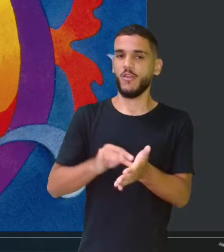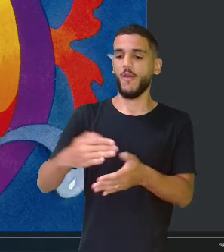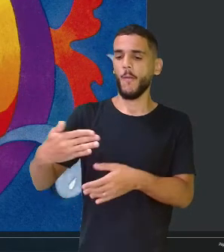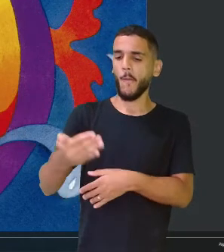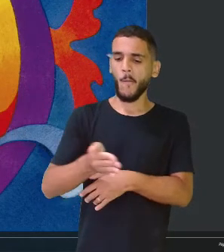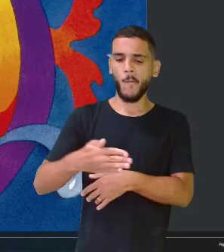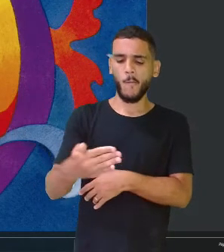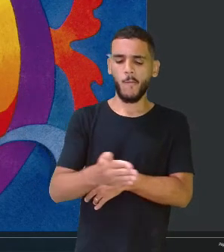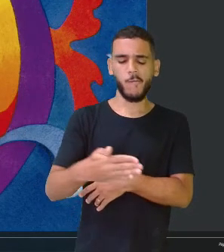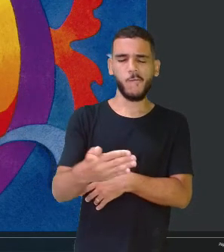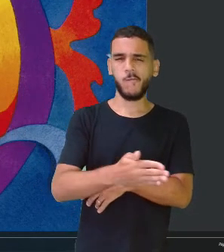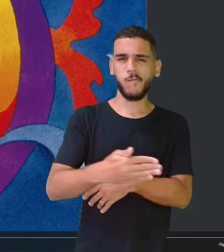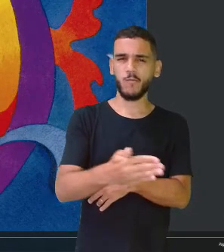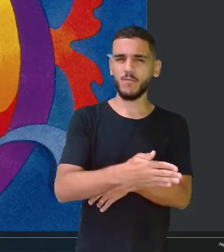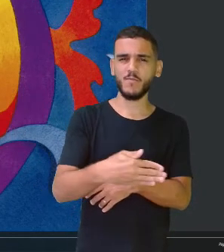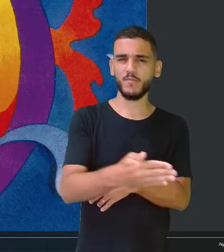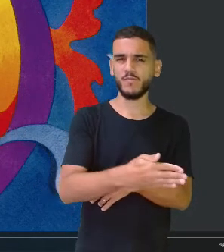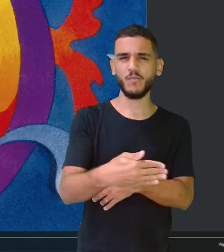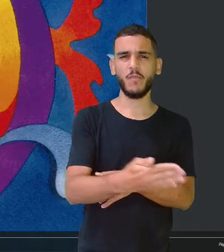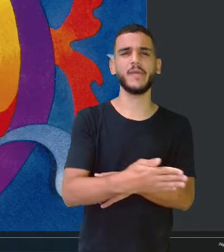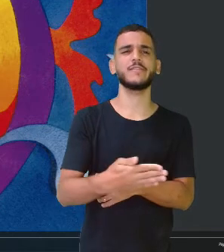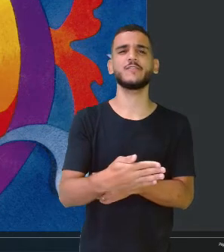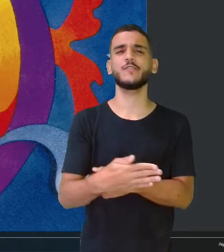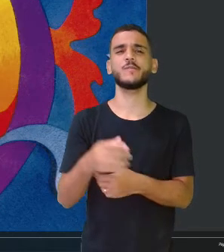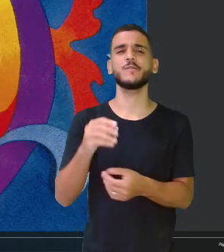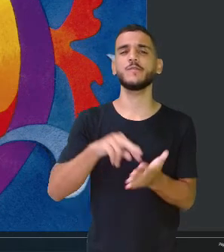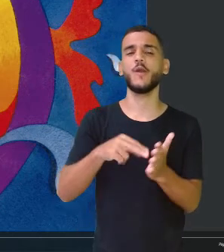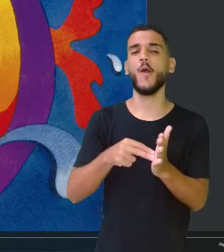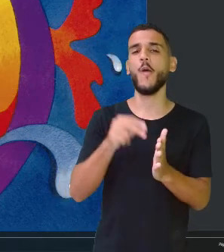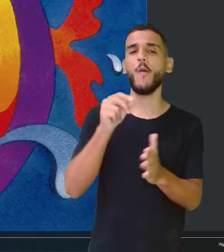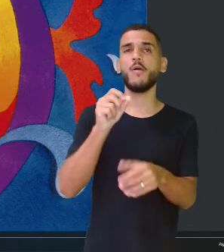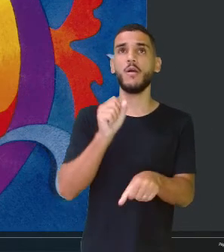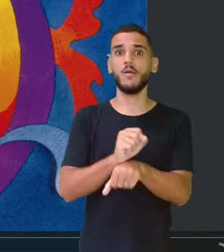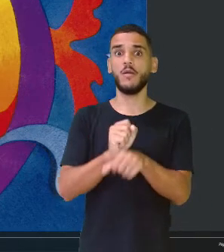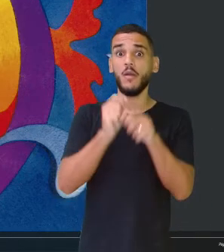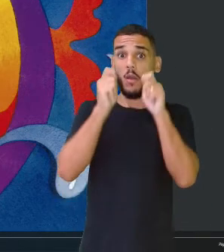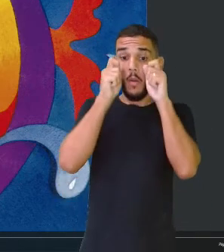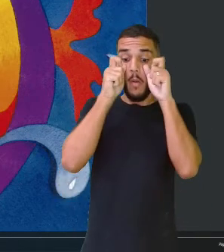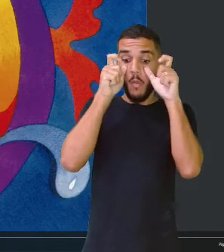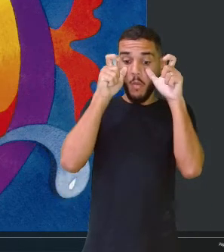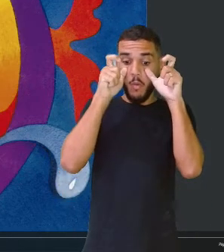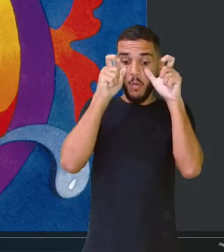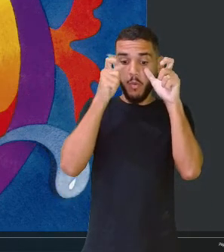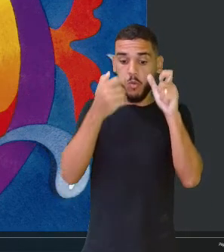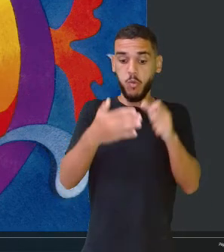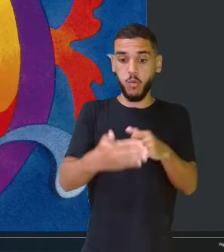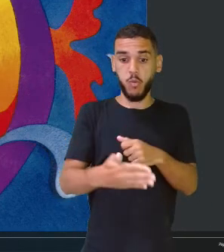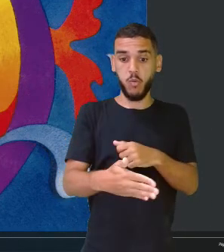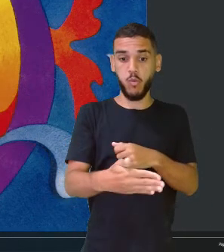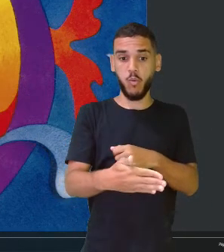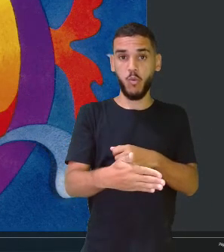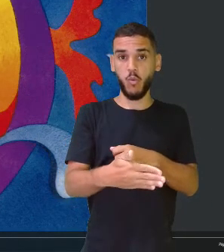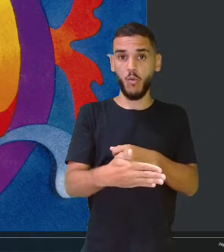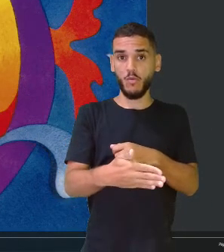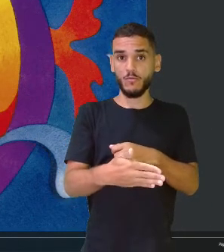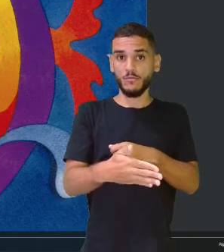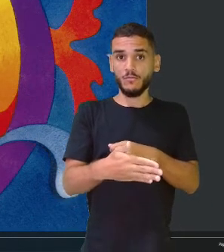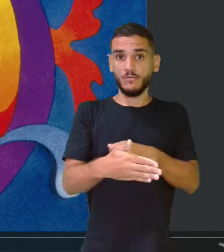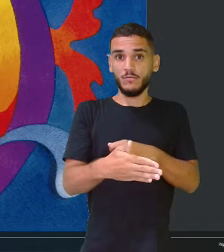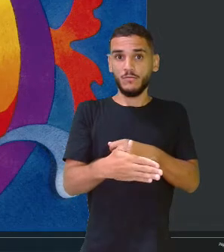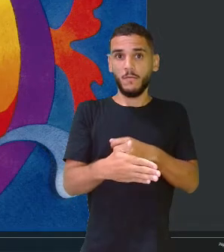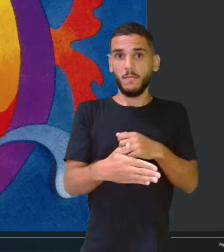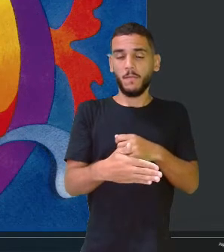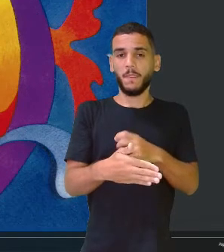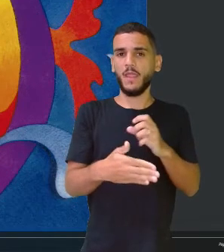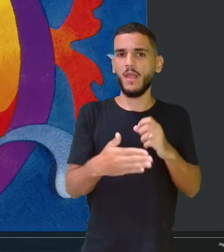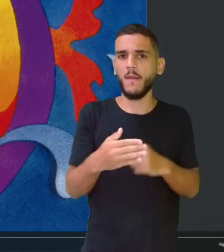ficou alguns instantes paralisados, os olhos esbugalhados, tremendo. E agora? Nisso,